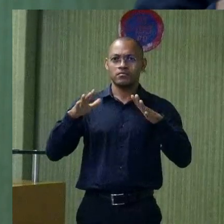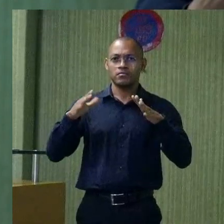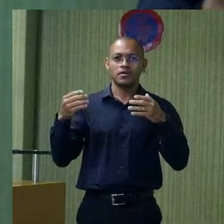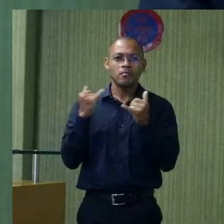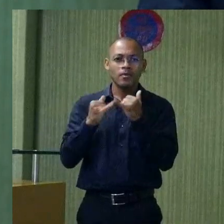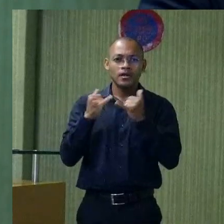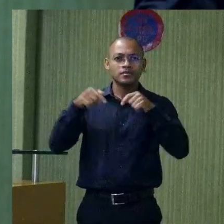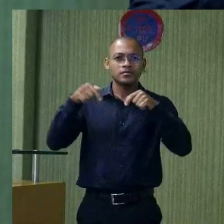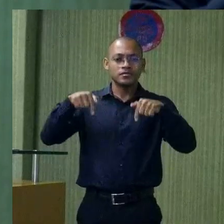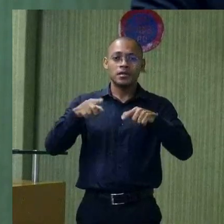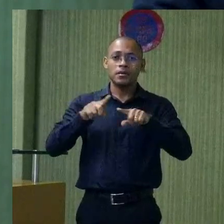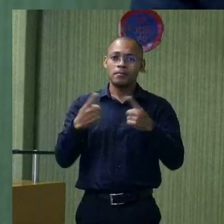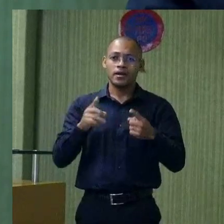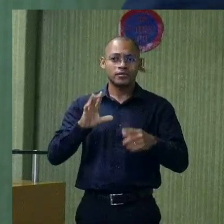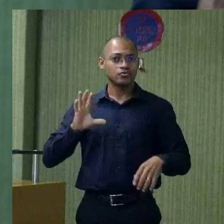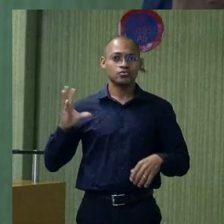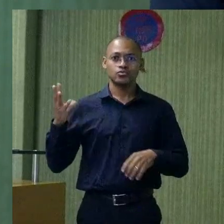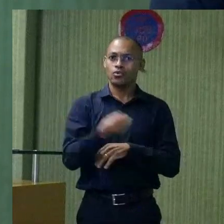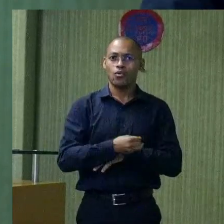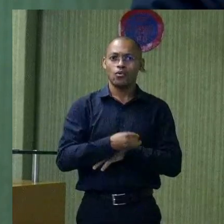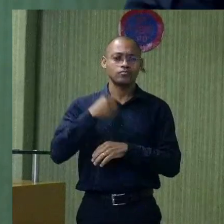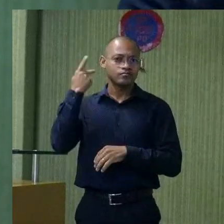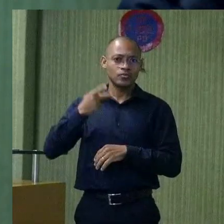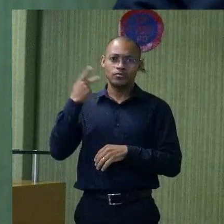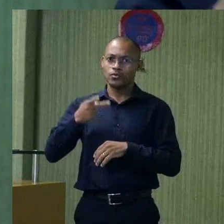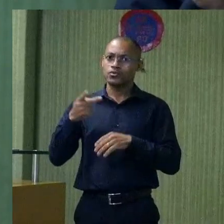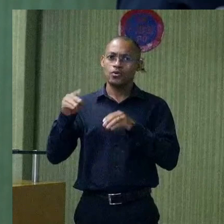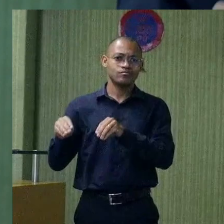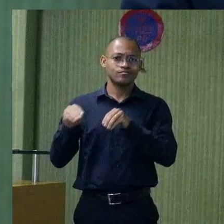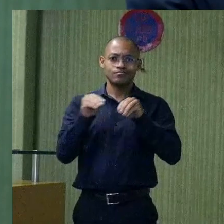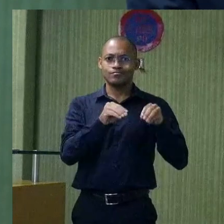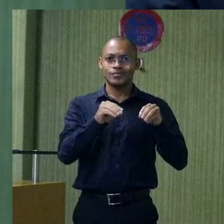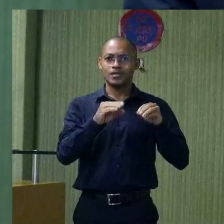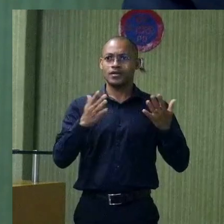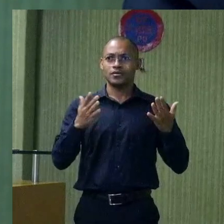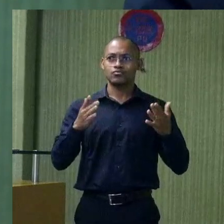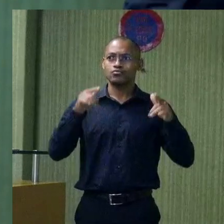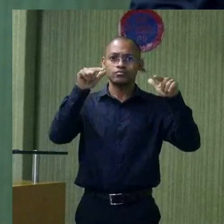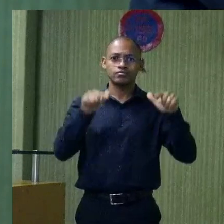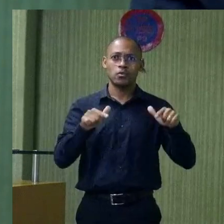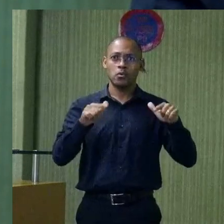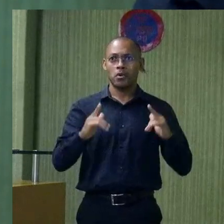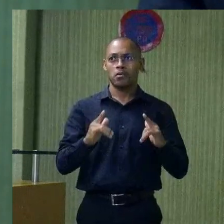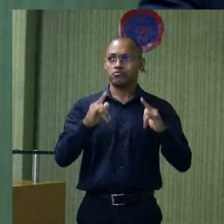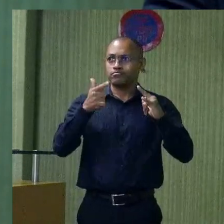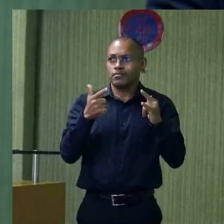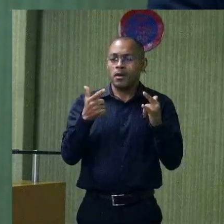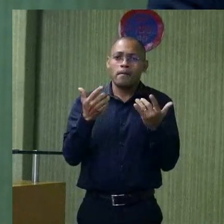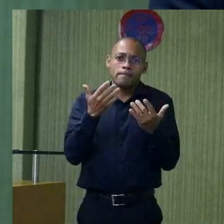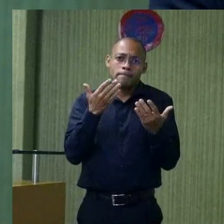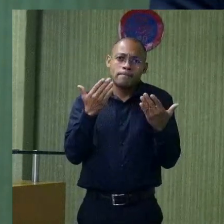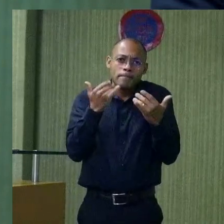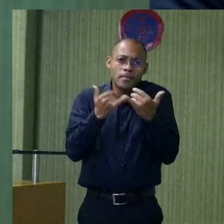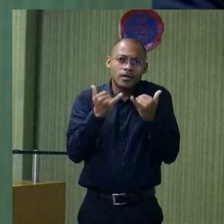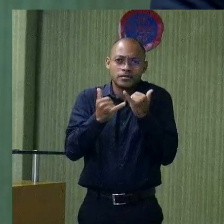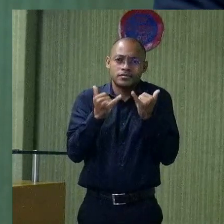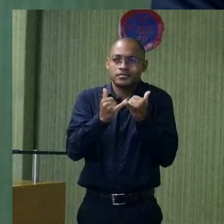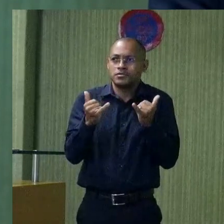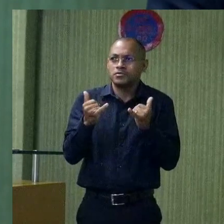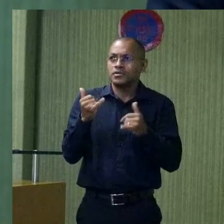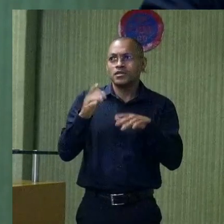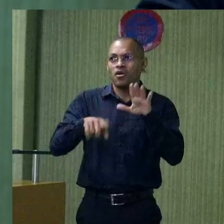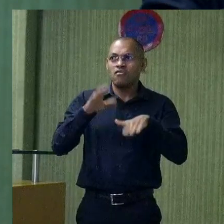mas todos os de Porto Alegre num prédio do tamanho como esse né que não comporta ou até Talvez seja um pouco